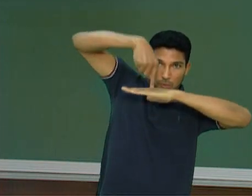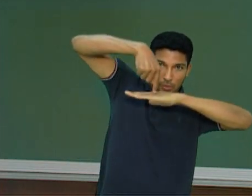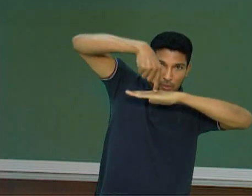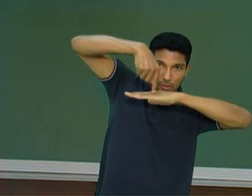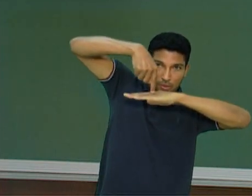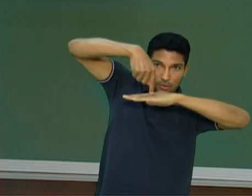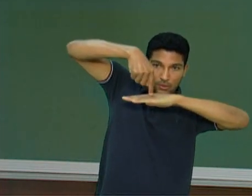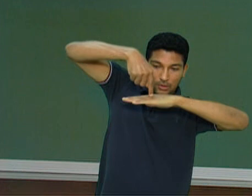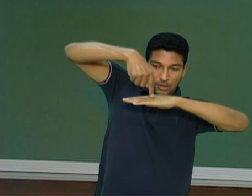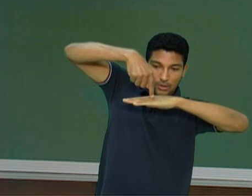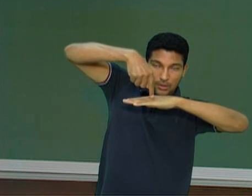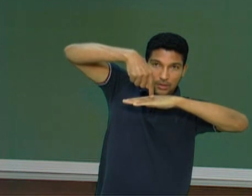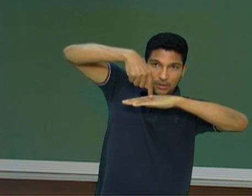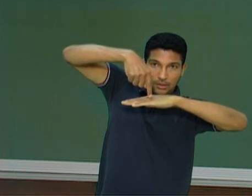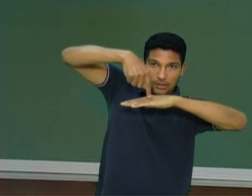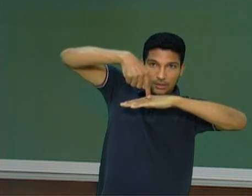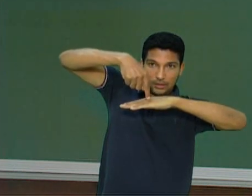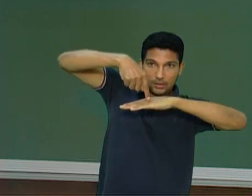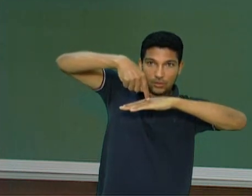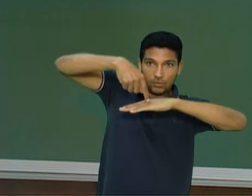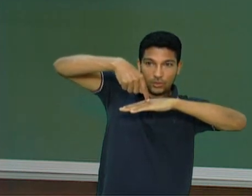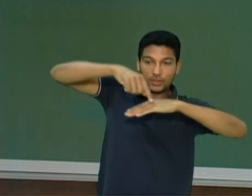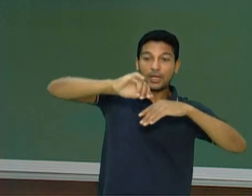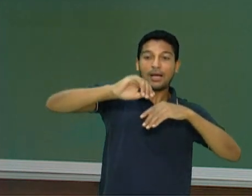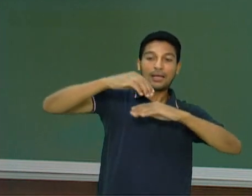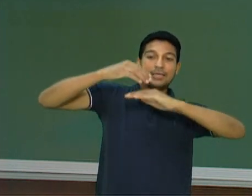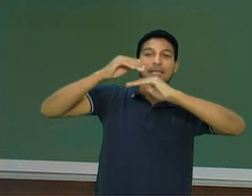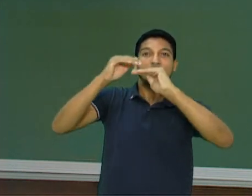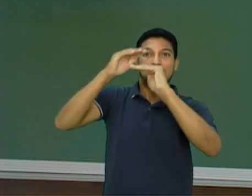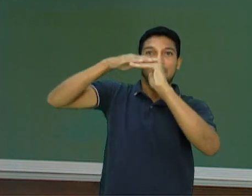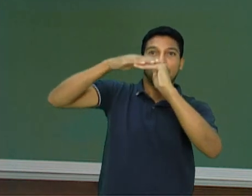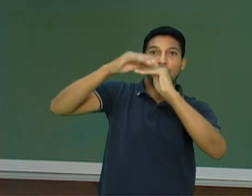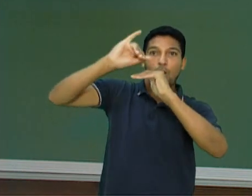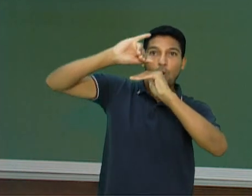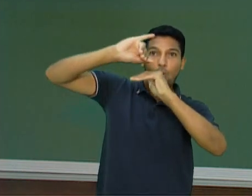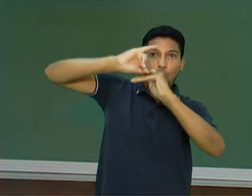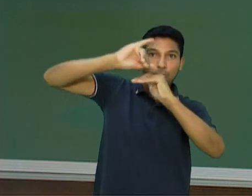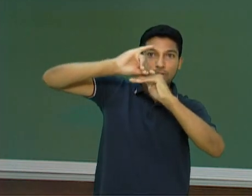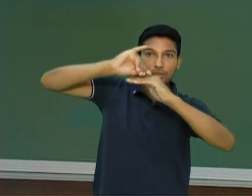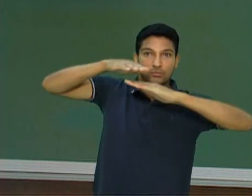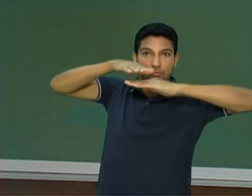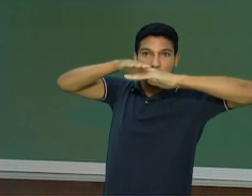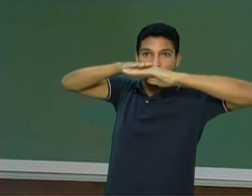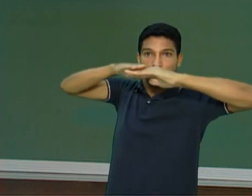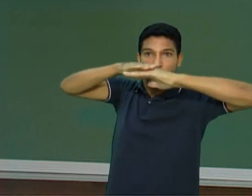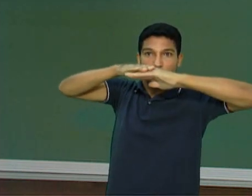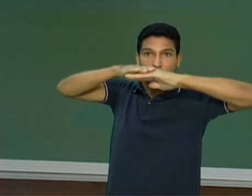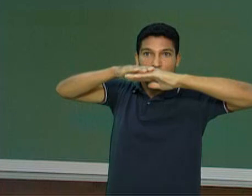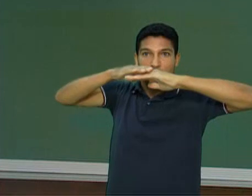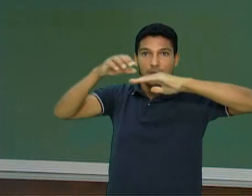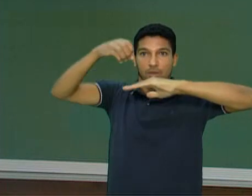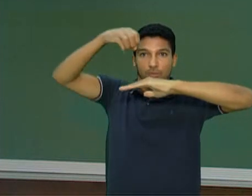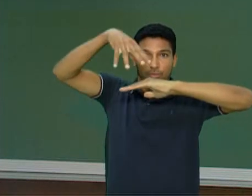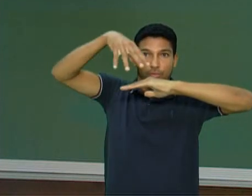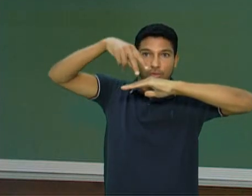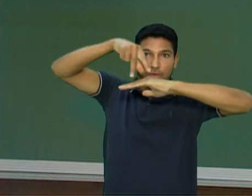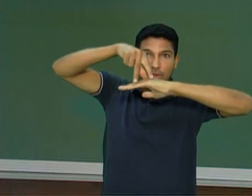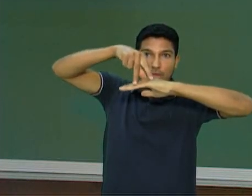será aquele ponto lá, a sombra de um segmento que está na vertical, vai ser um ponto lá no plano horizontal, ok? Beleza?